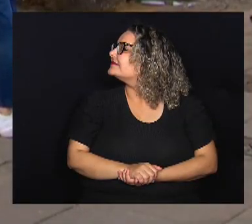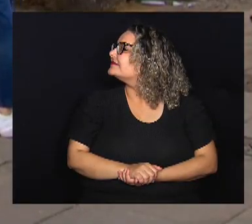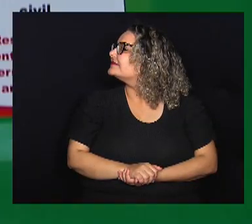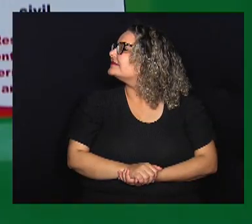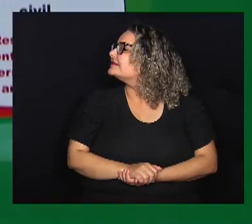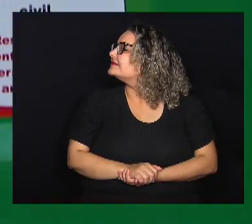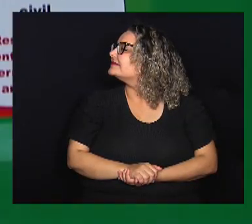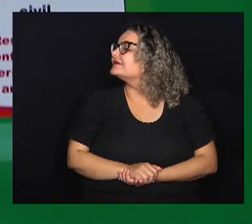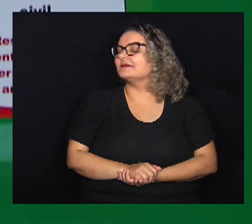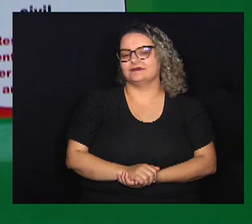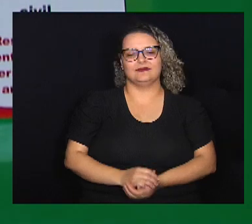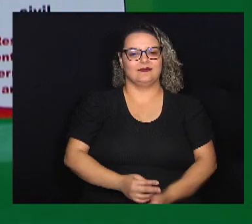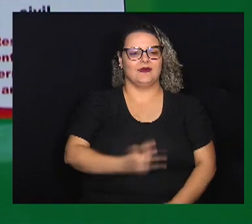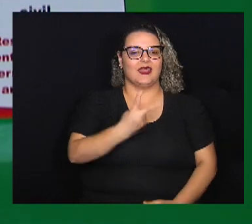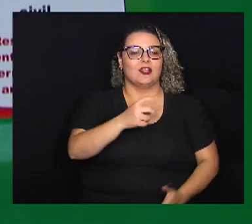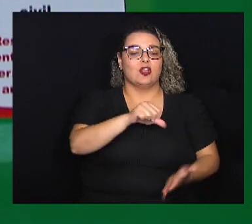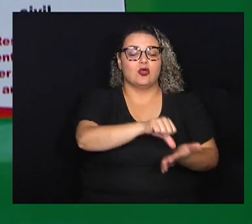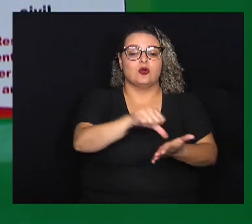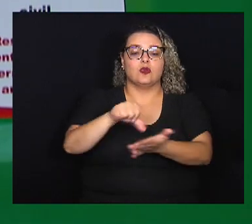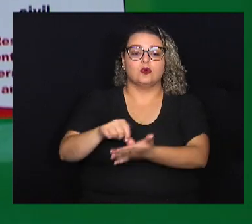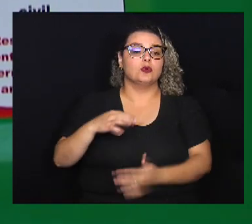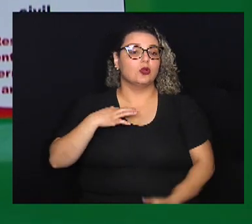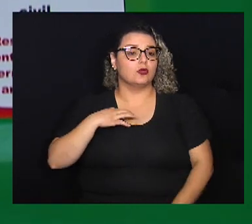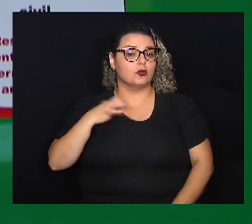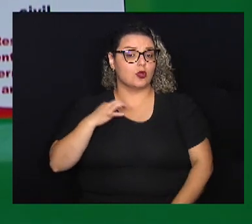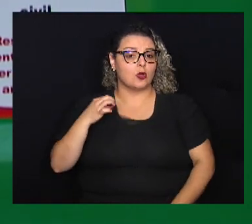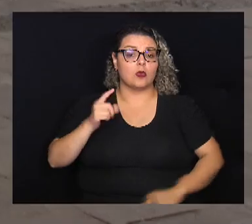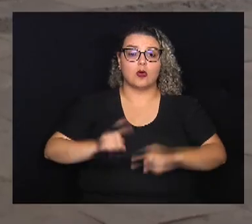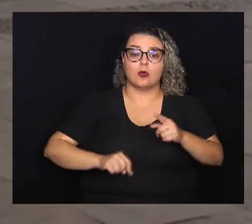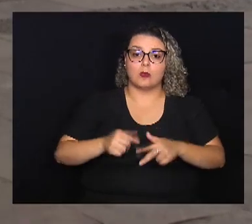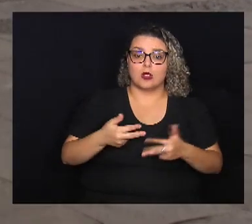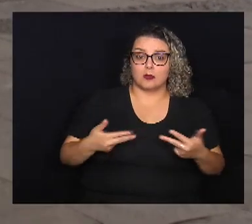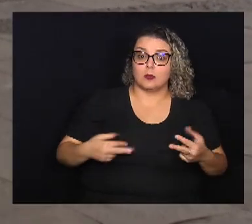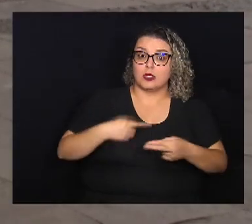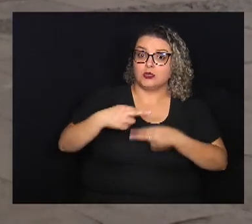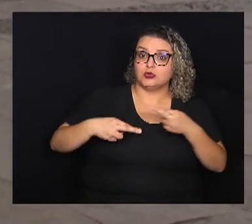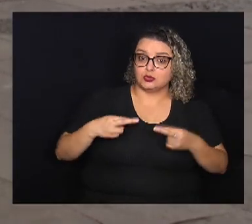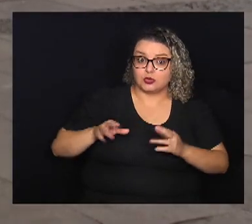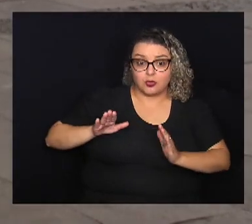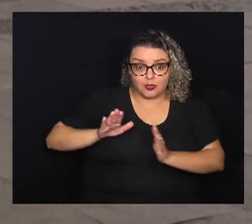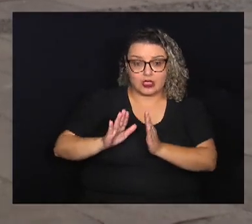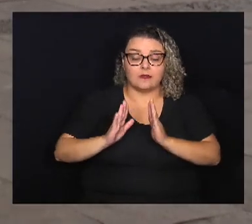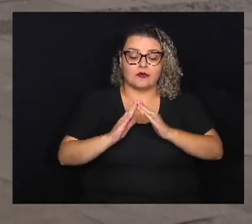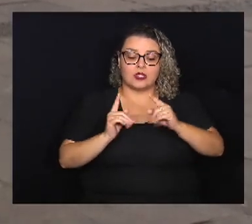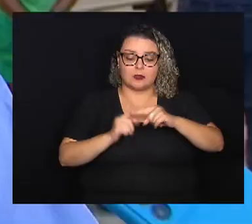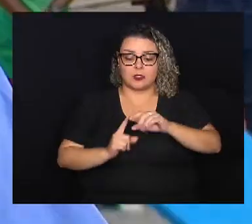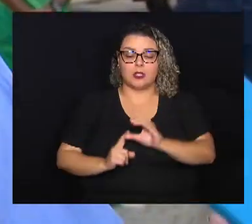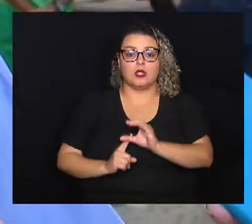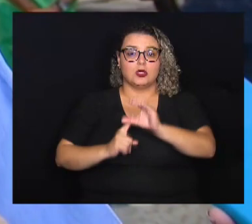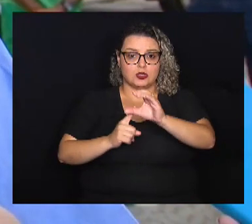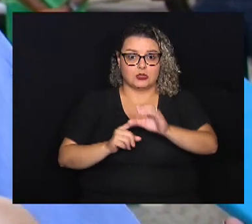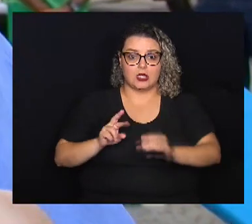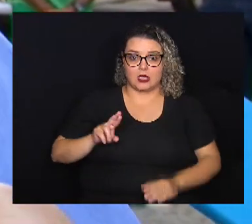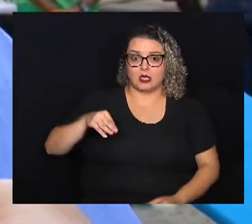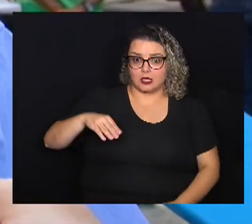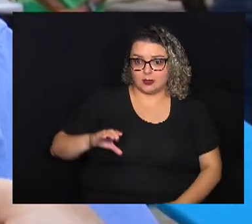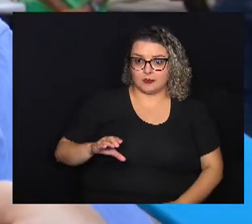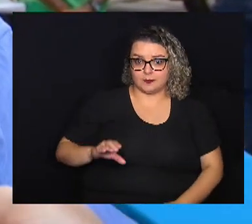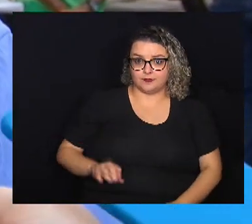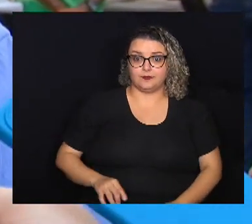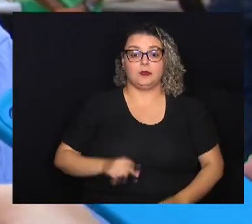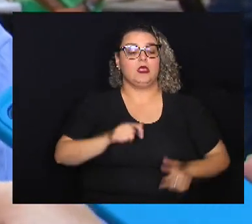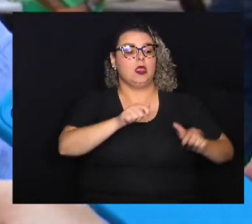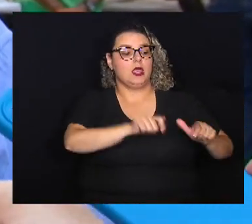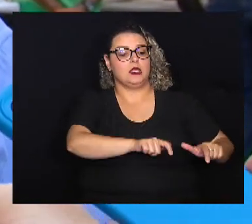Dois pontos de entrega voluntária para materiais recicláveis em frente à Catedral Metropolitana. Esses pontos de